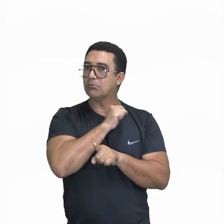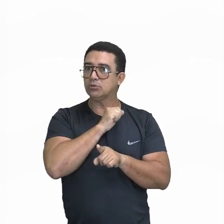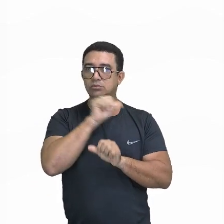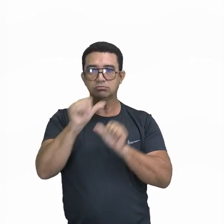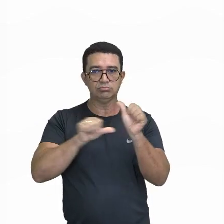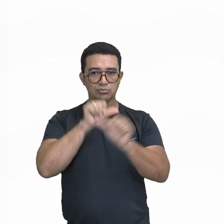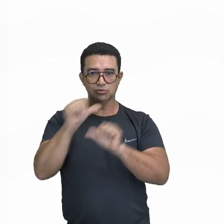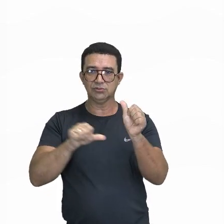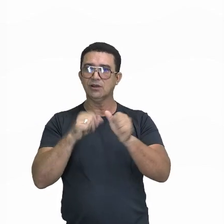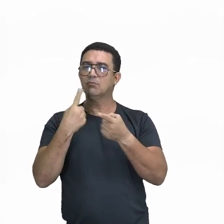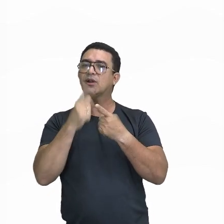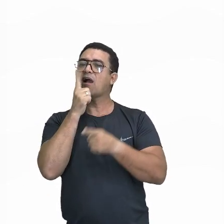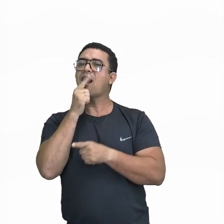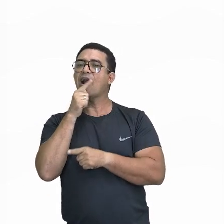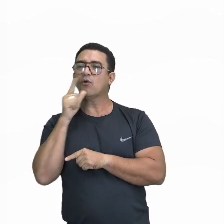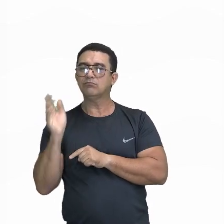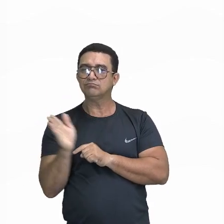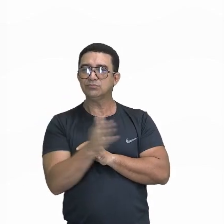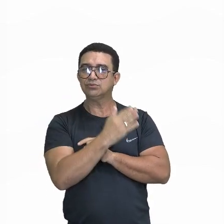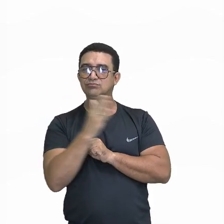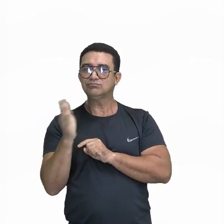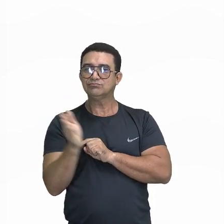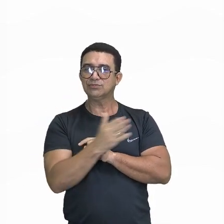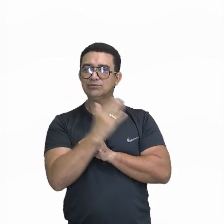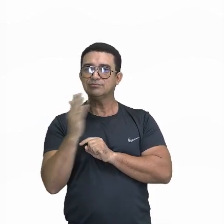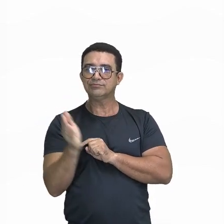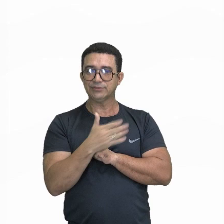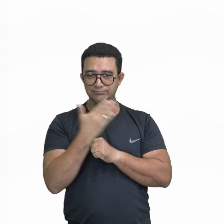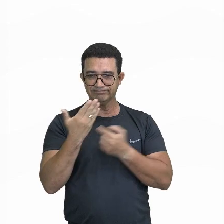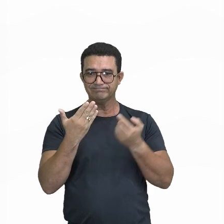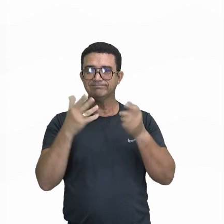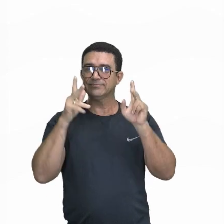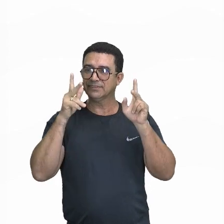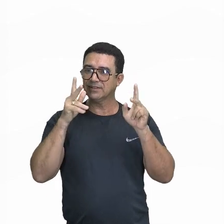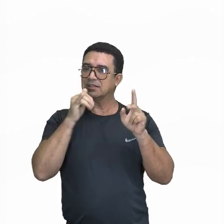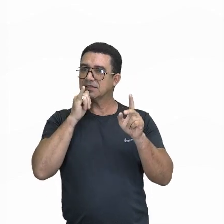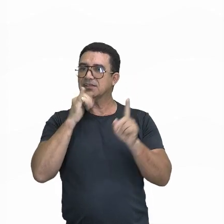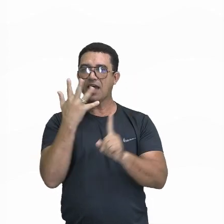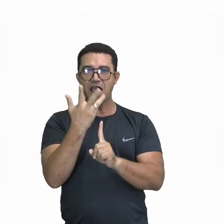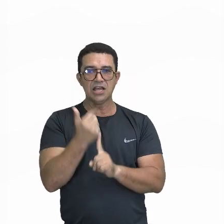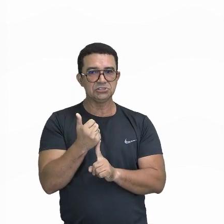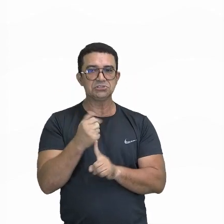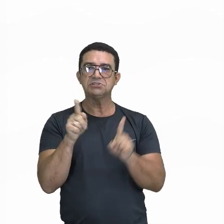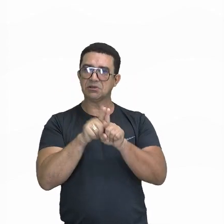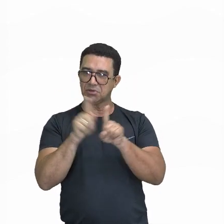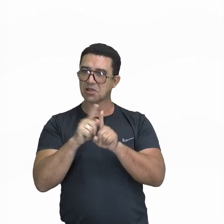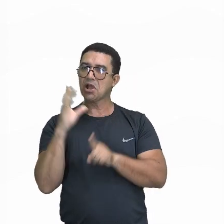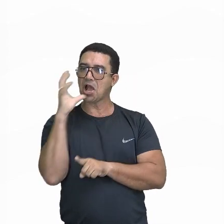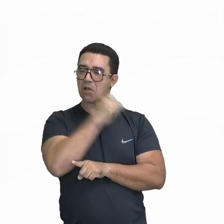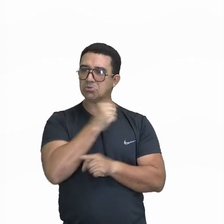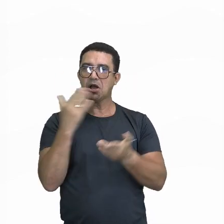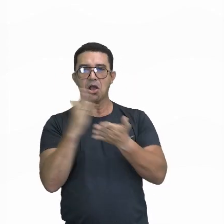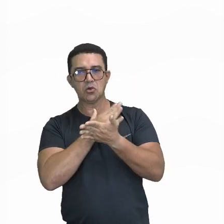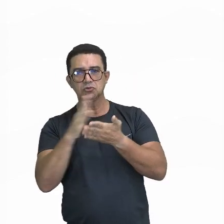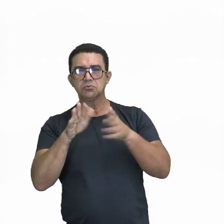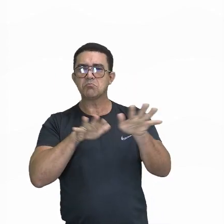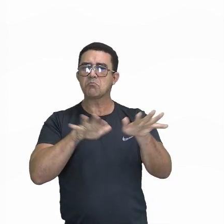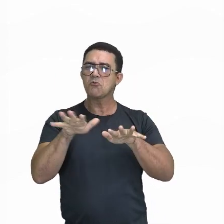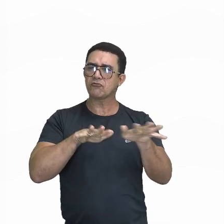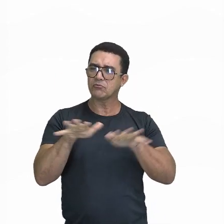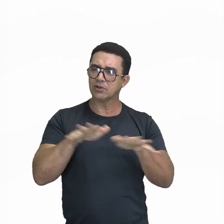segundos. Na arte, as mudanças ocorrem sem cessar. Alguns movimentos artísticos